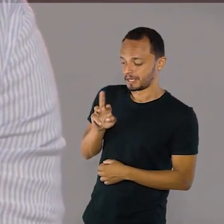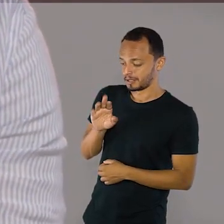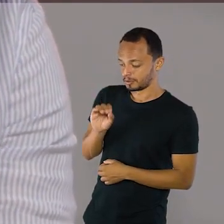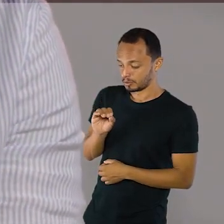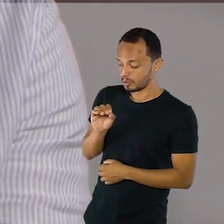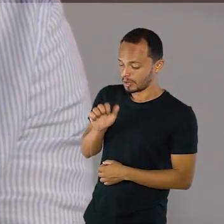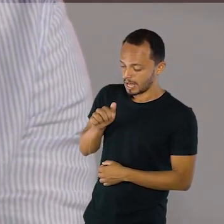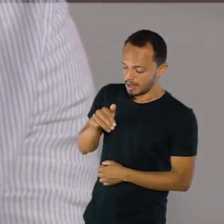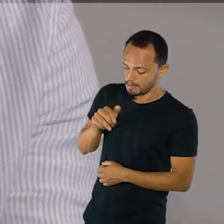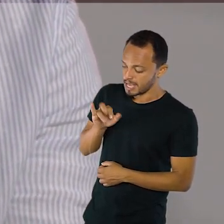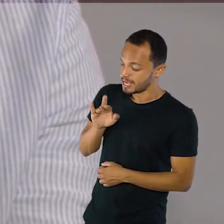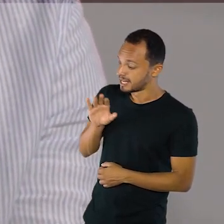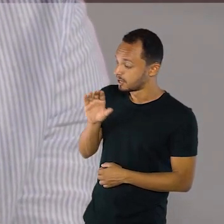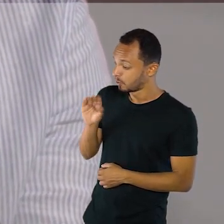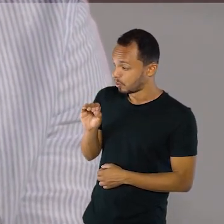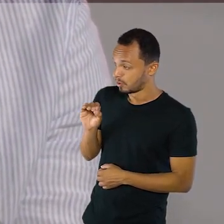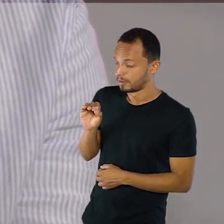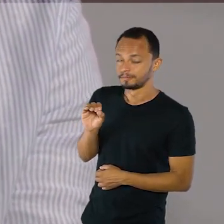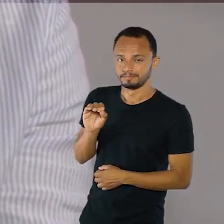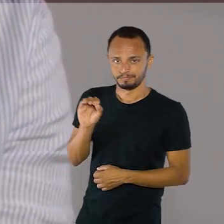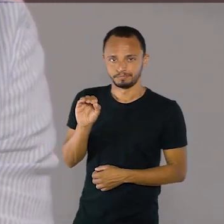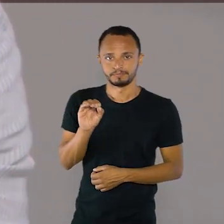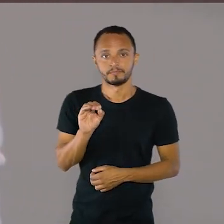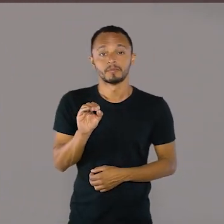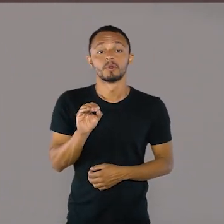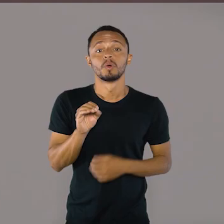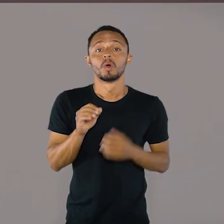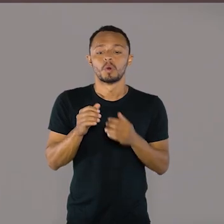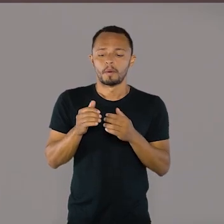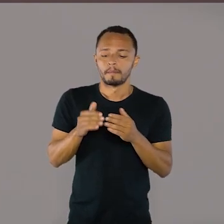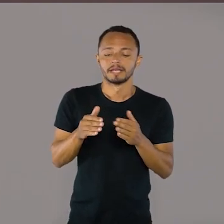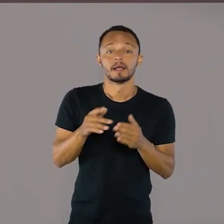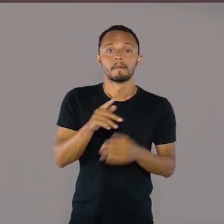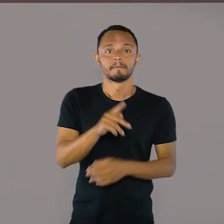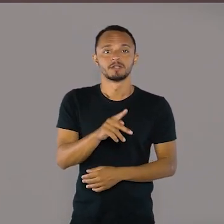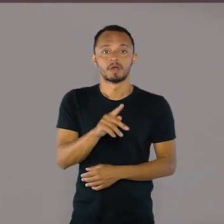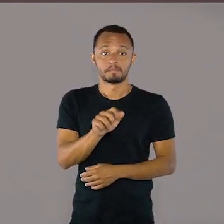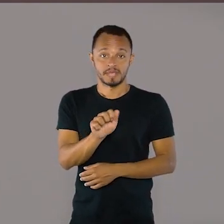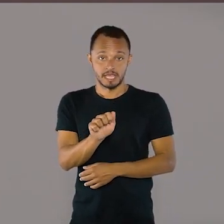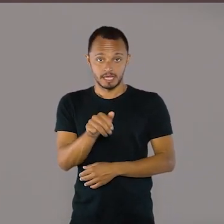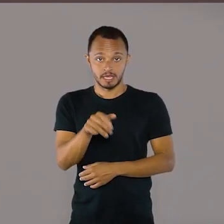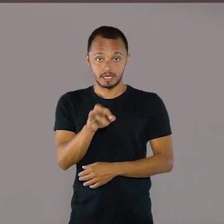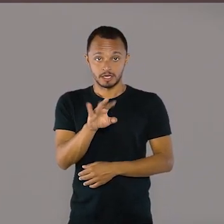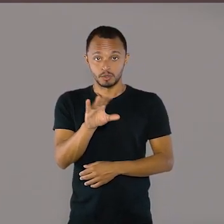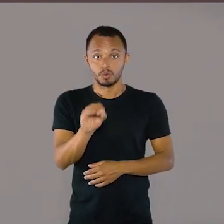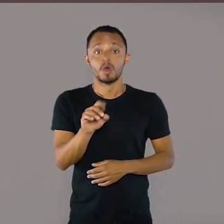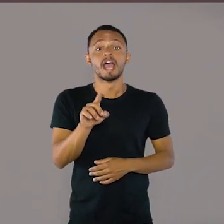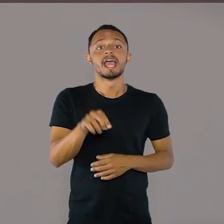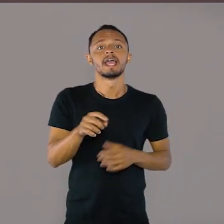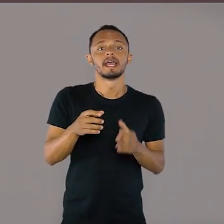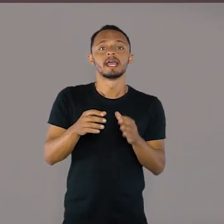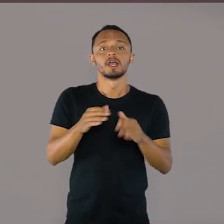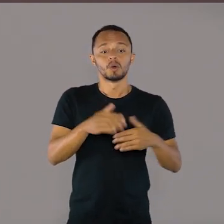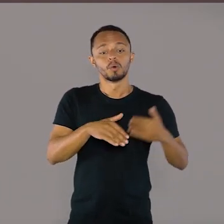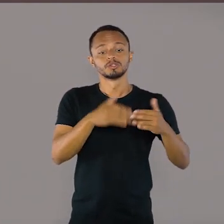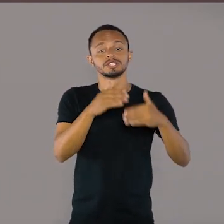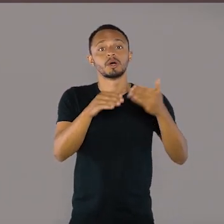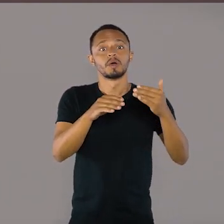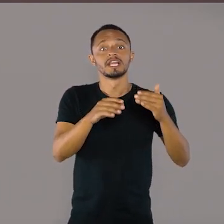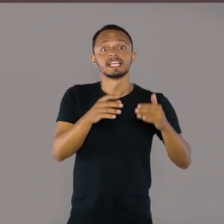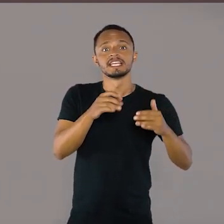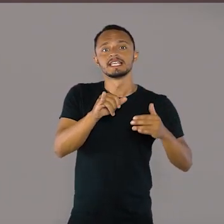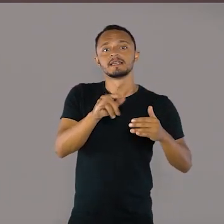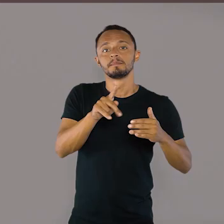Pedro Américo, ele trabalhou muito com a Comissão do Ipiranga, né? E a Comissão do Ipiranga era chefiada por uma figura muito poderosa, que era o